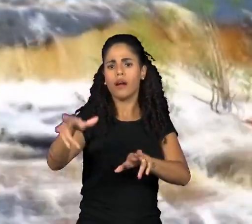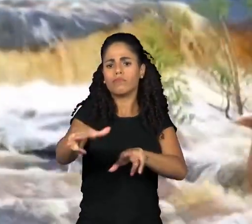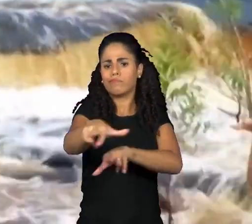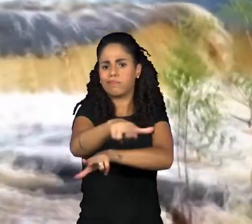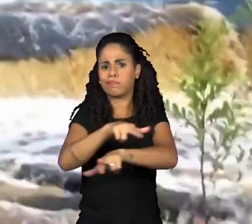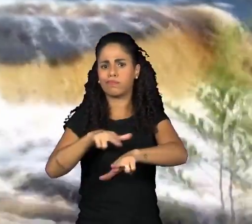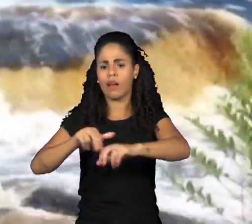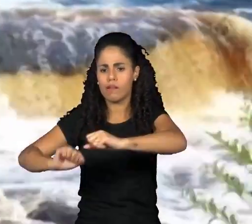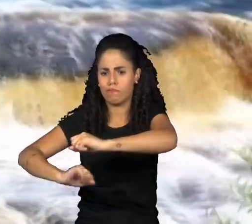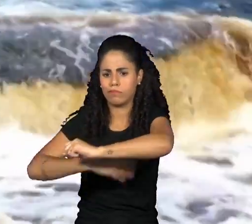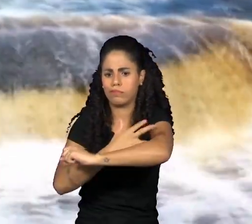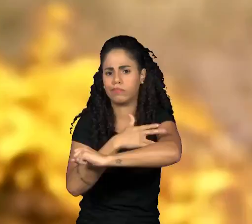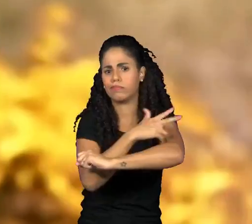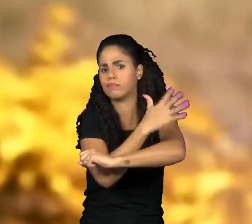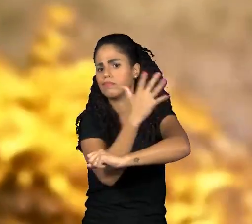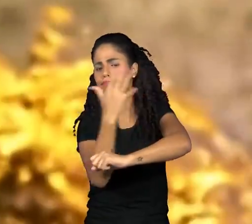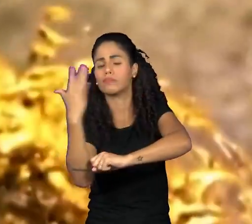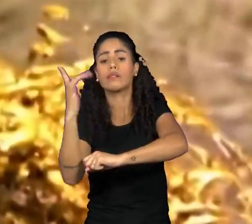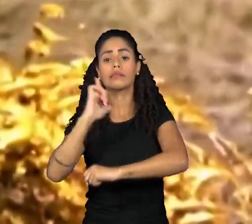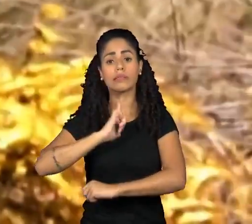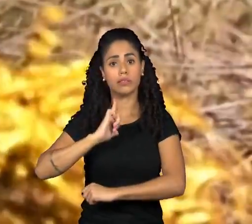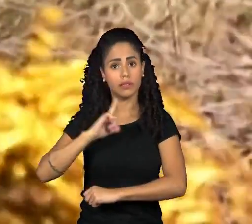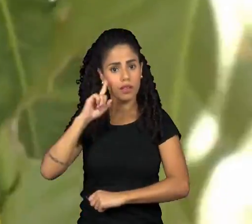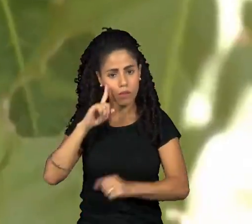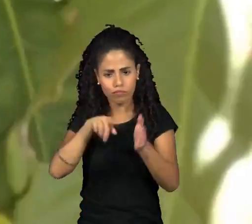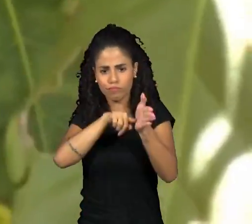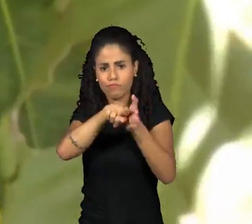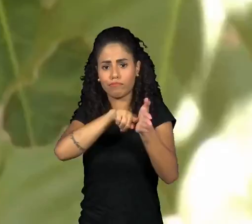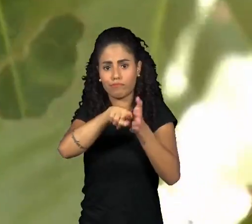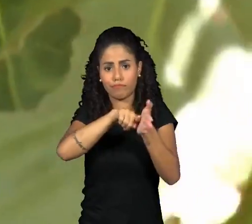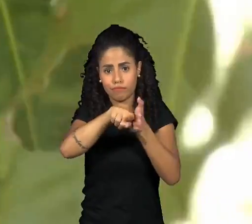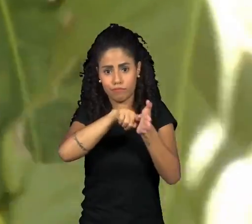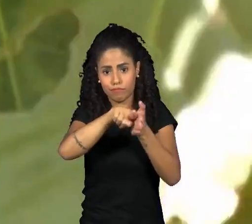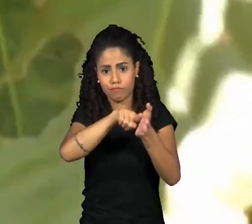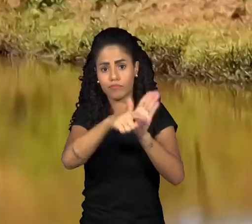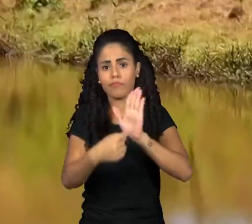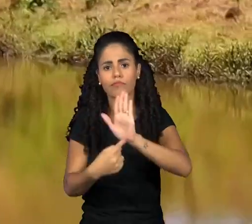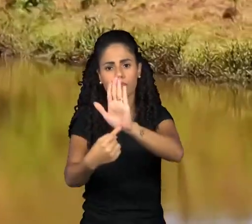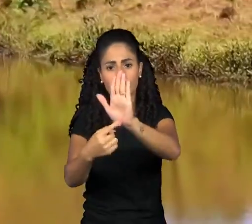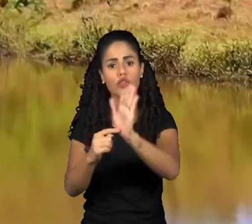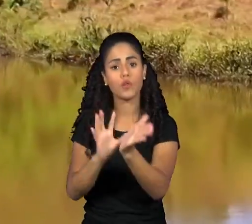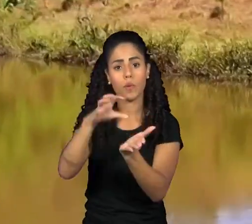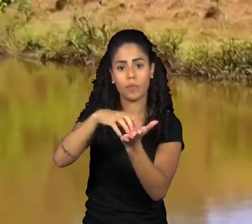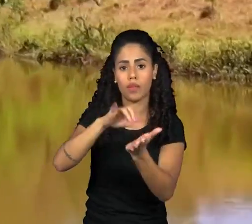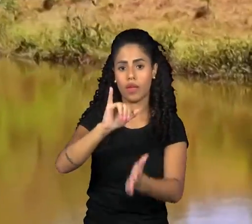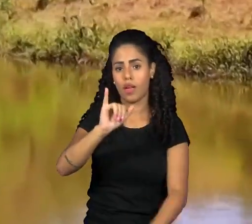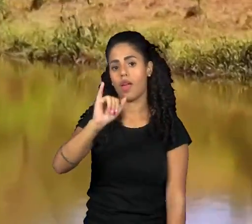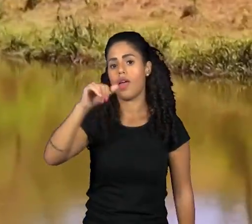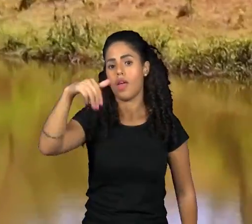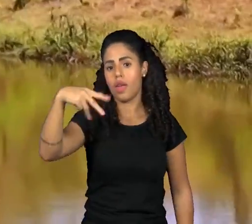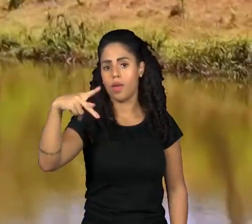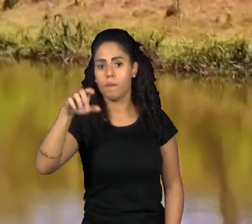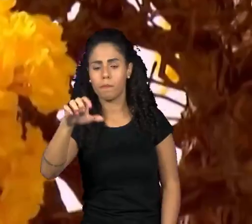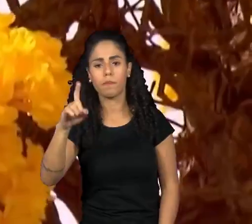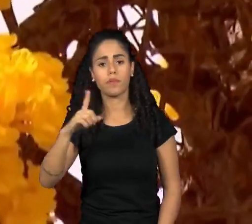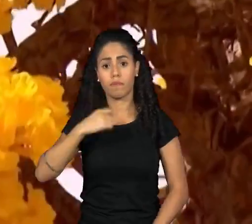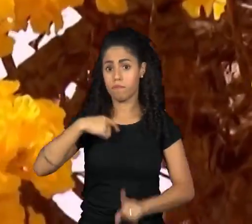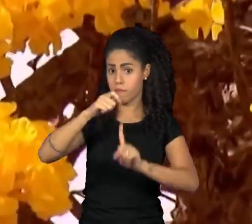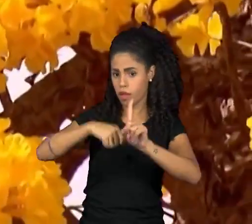mais ameaçados do planeta. Segundo o Instituto Nacional de Pesquisas Espaciais, o INPE, só entre agosto